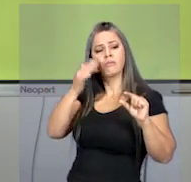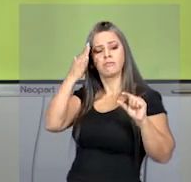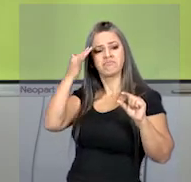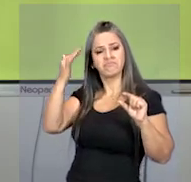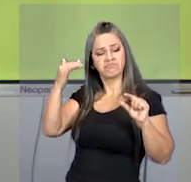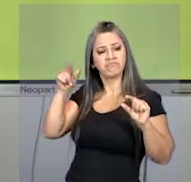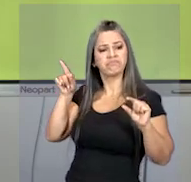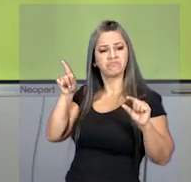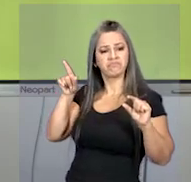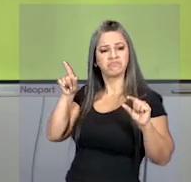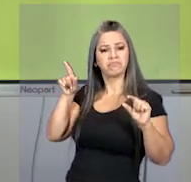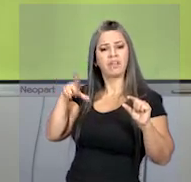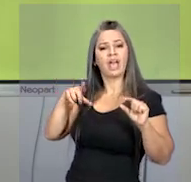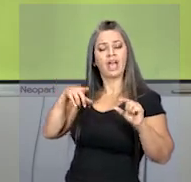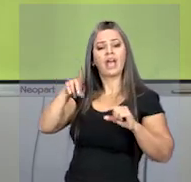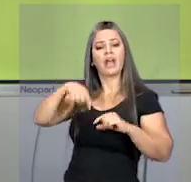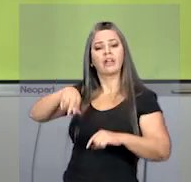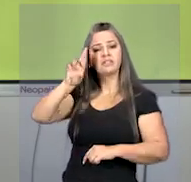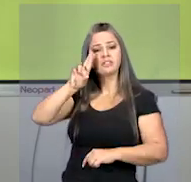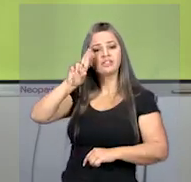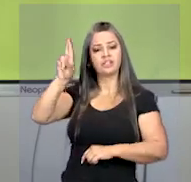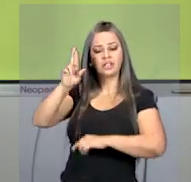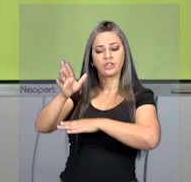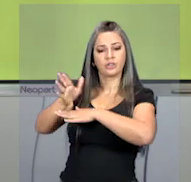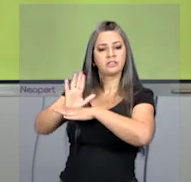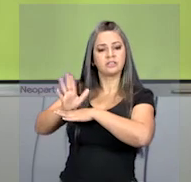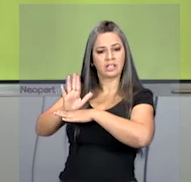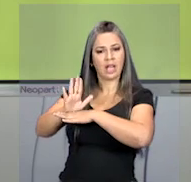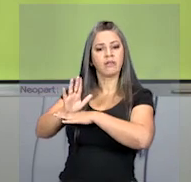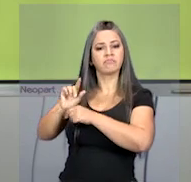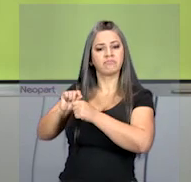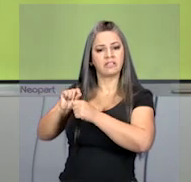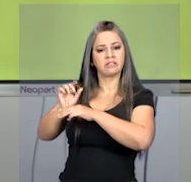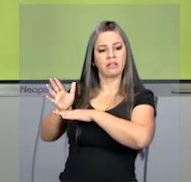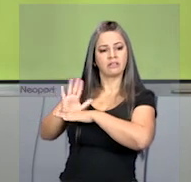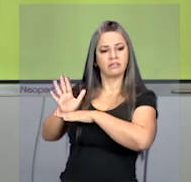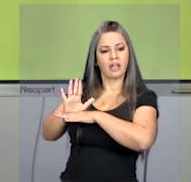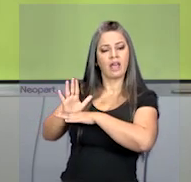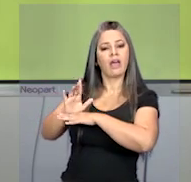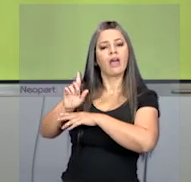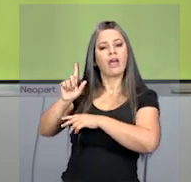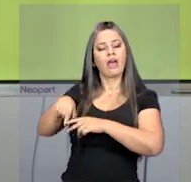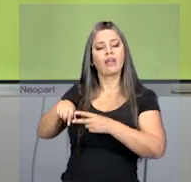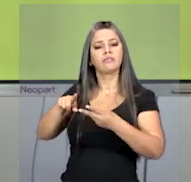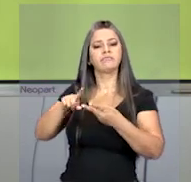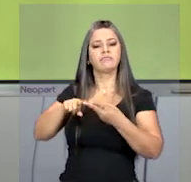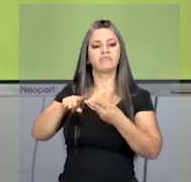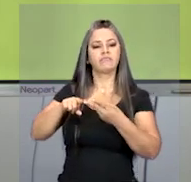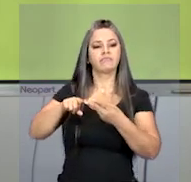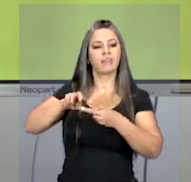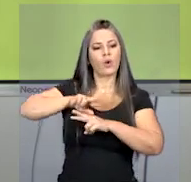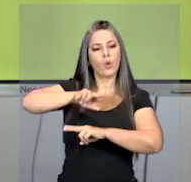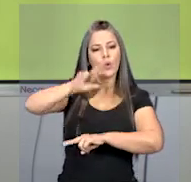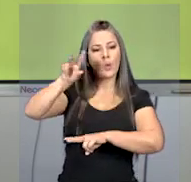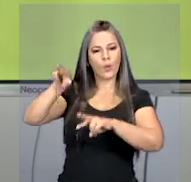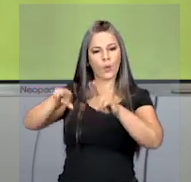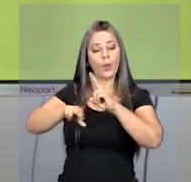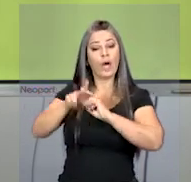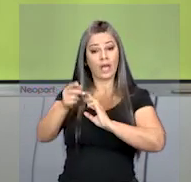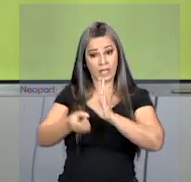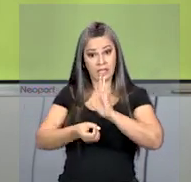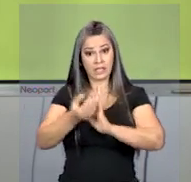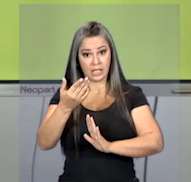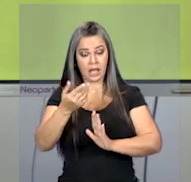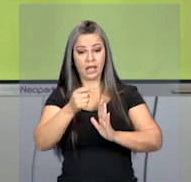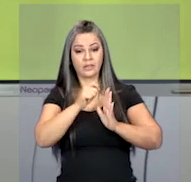Era diretor de cinema, quer dizer, fazia filmes e era um diplomata. Veja a quantidade de elementos na vida